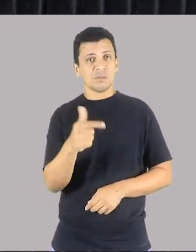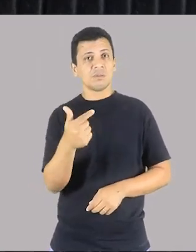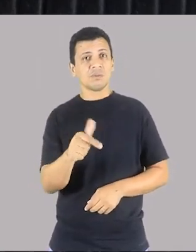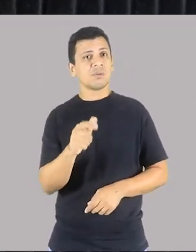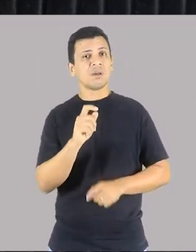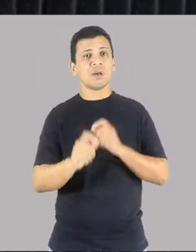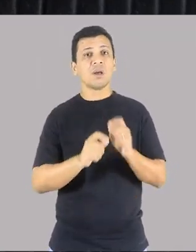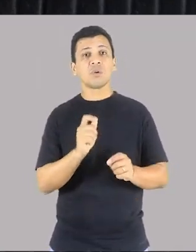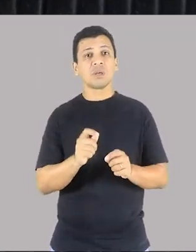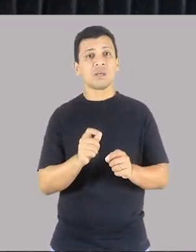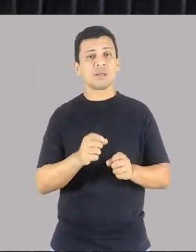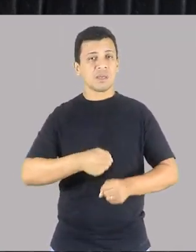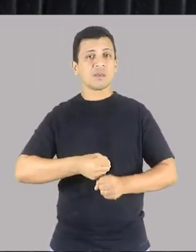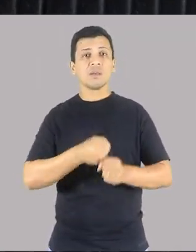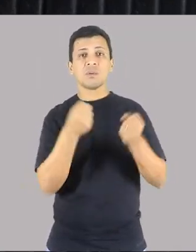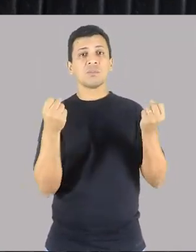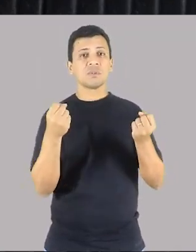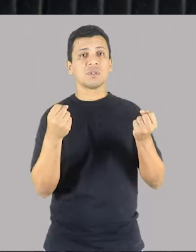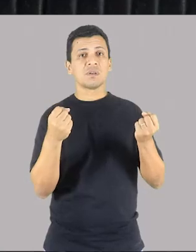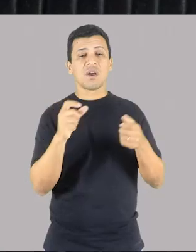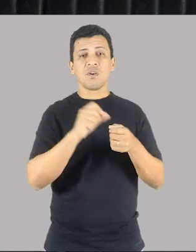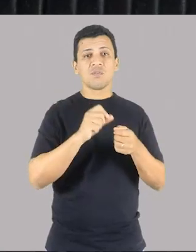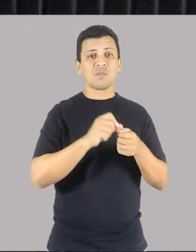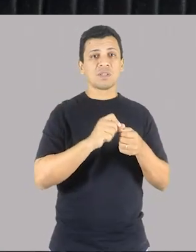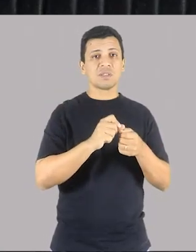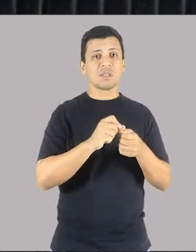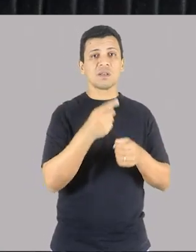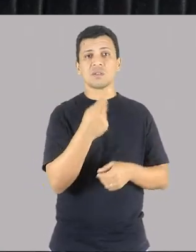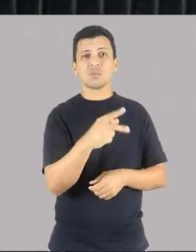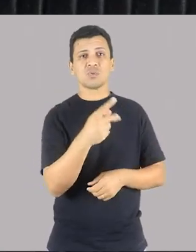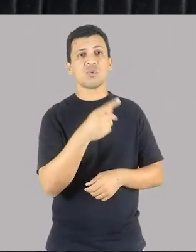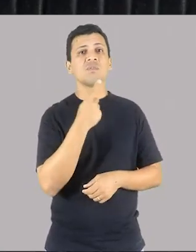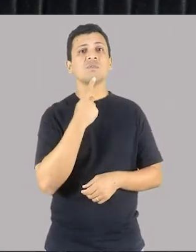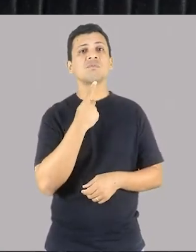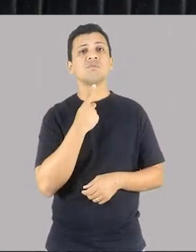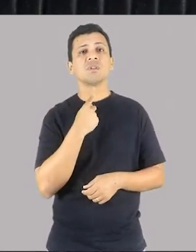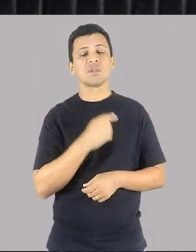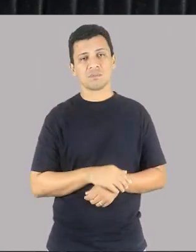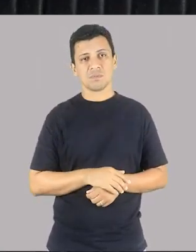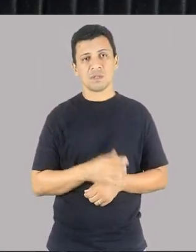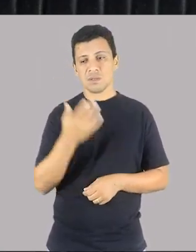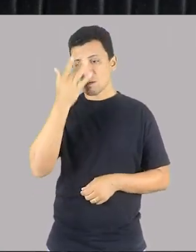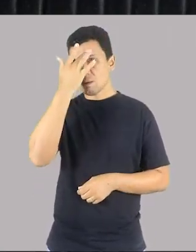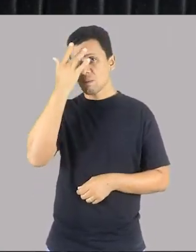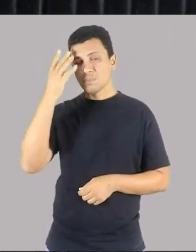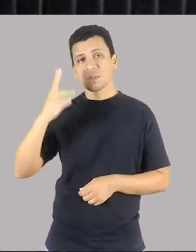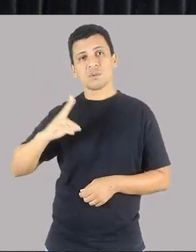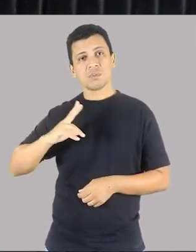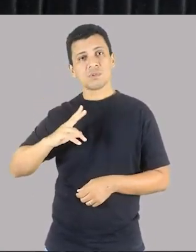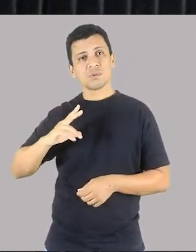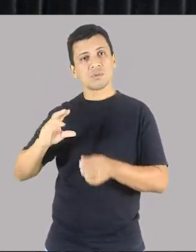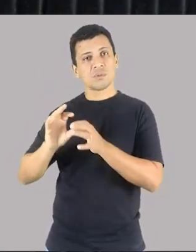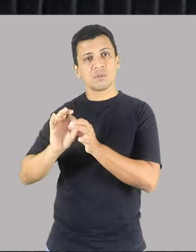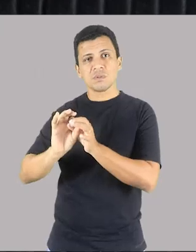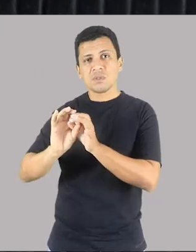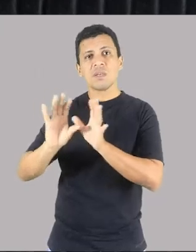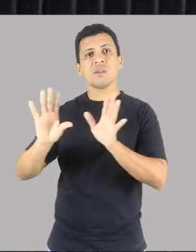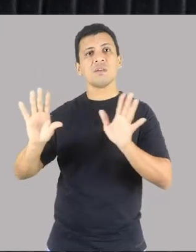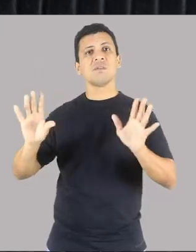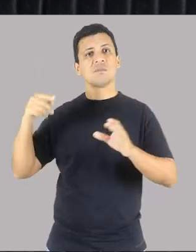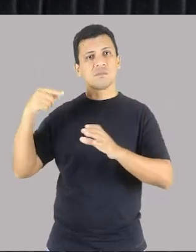é a impossibilidade de agir de acordo com a sua vontade. Ao particular, há uma liberdade